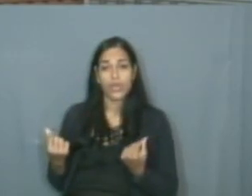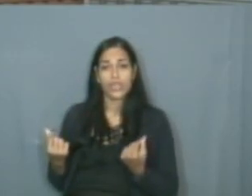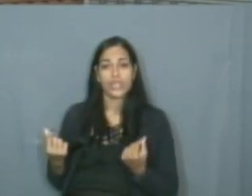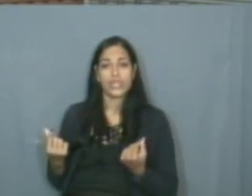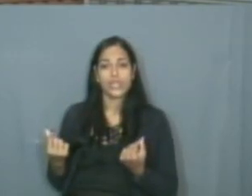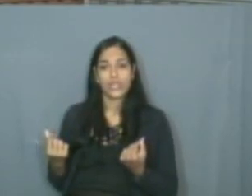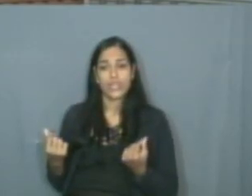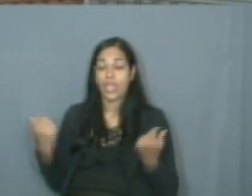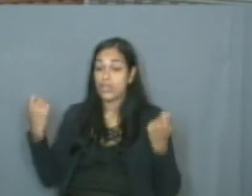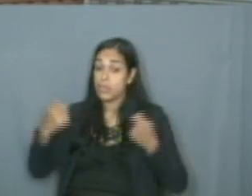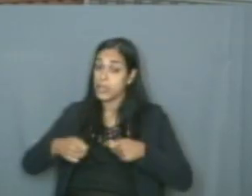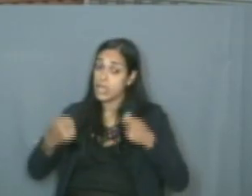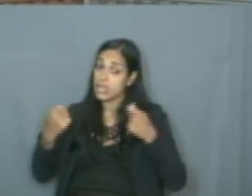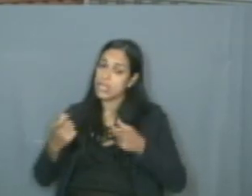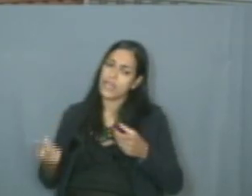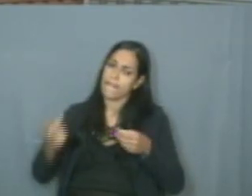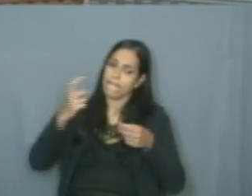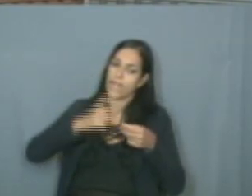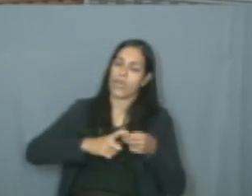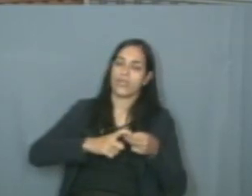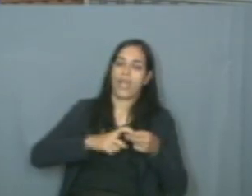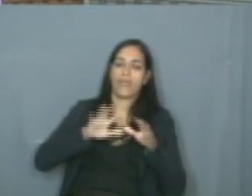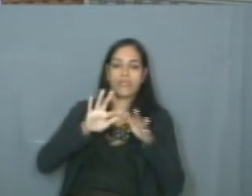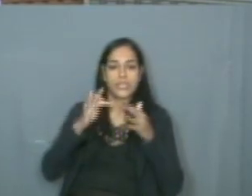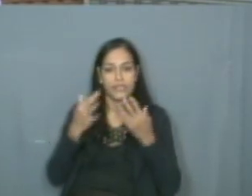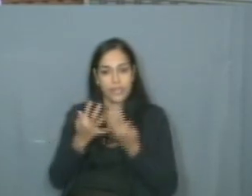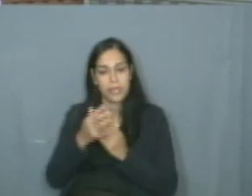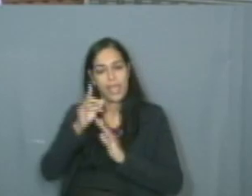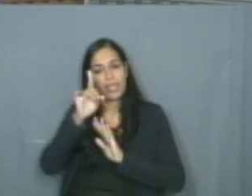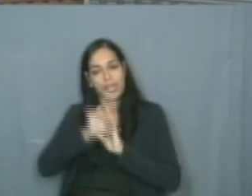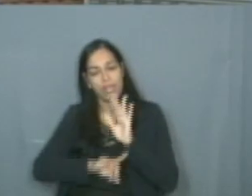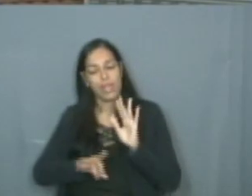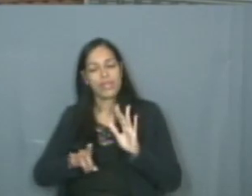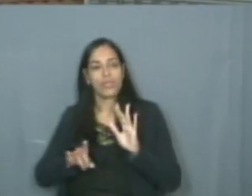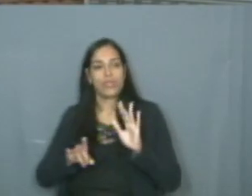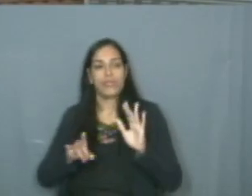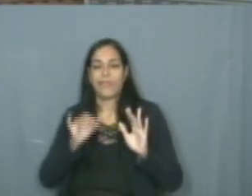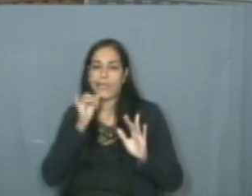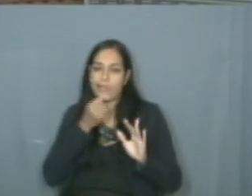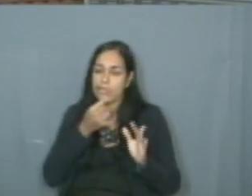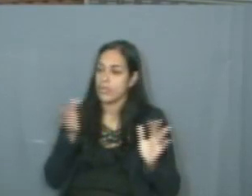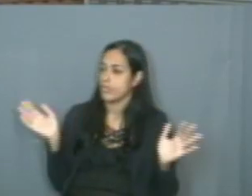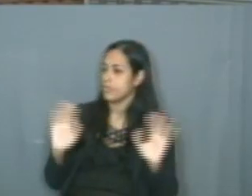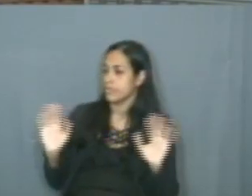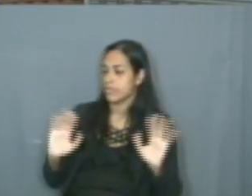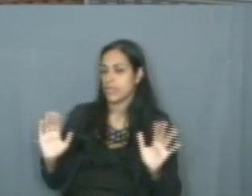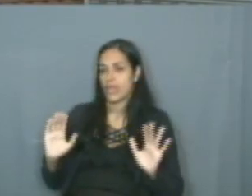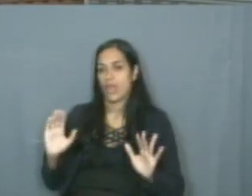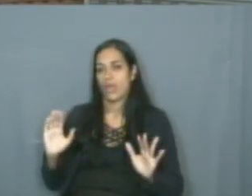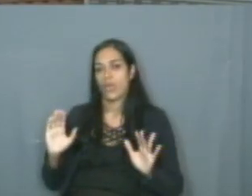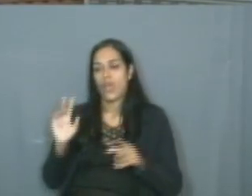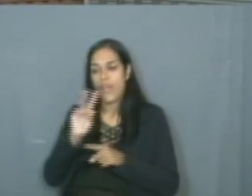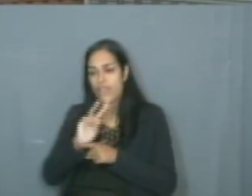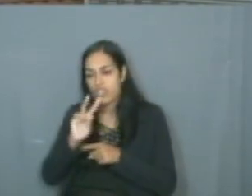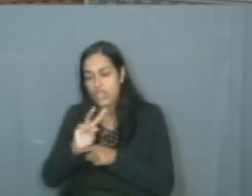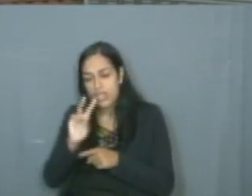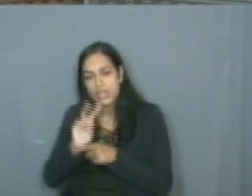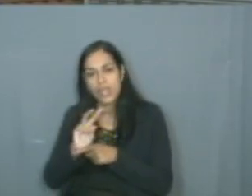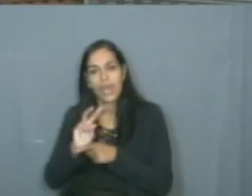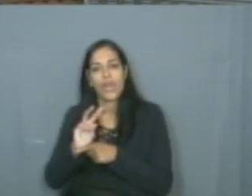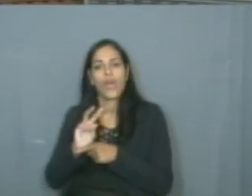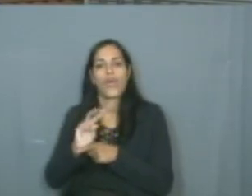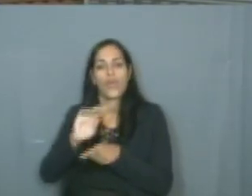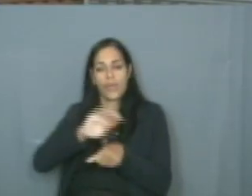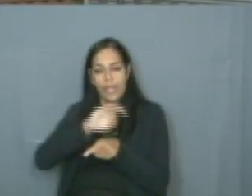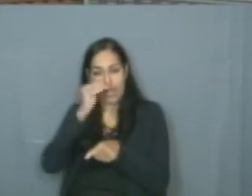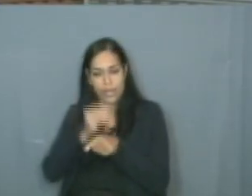retornem imediatamente para o bolso de quem tem direito. A gente não pode só lamentar. Sejam a CPMI, sejam dentro da